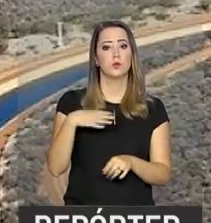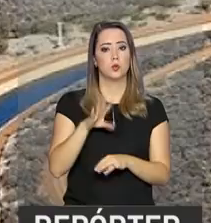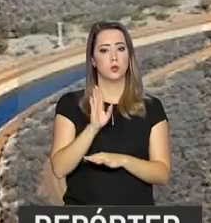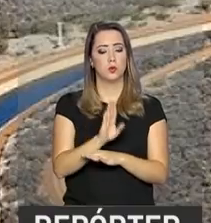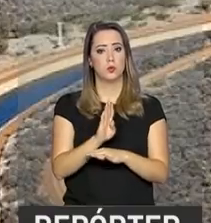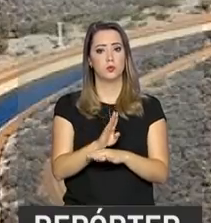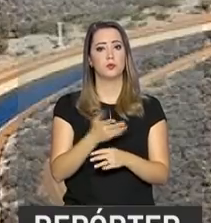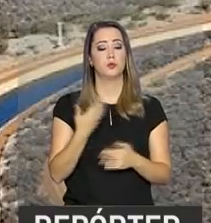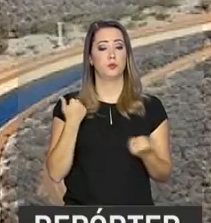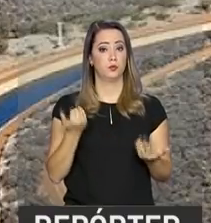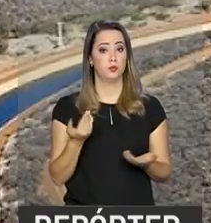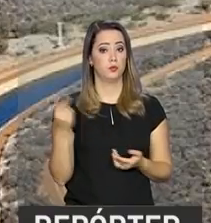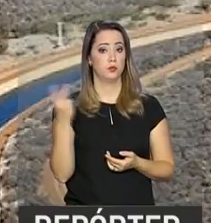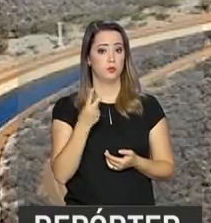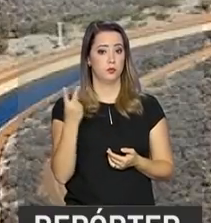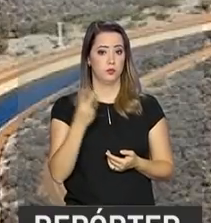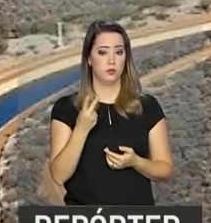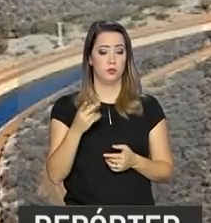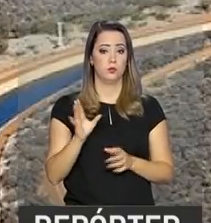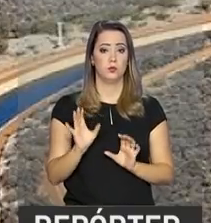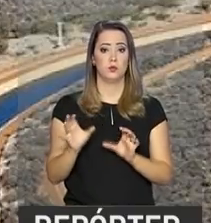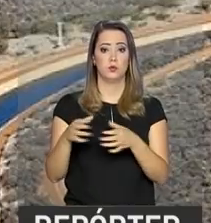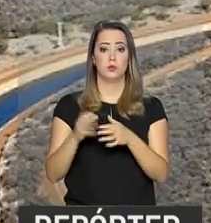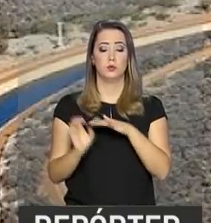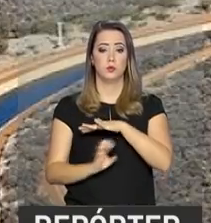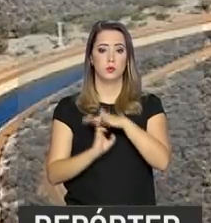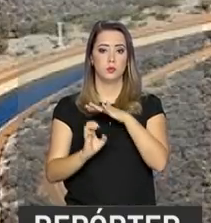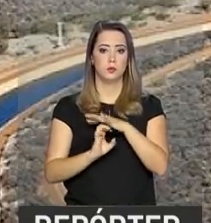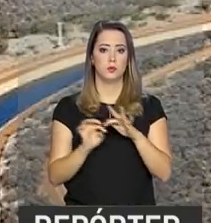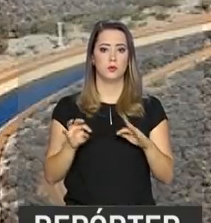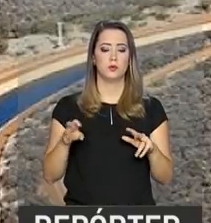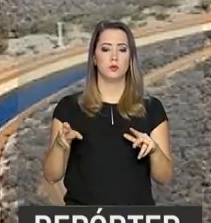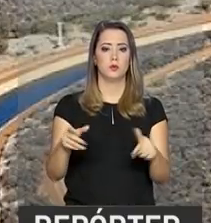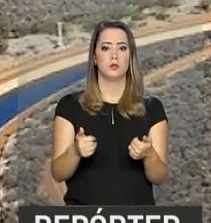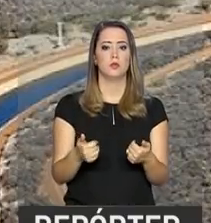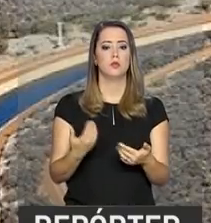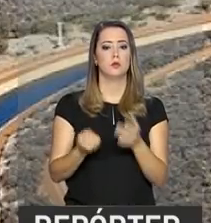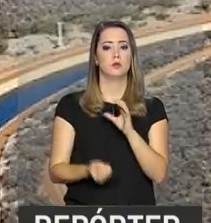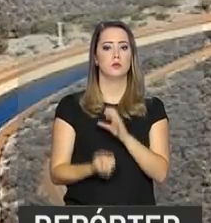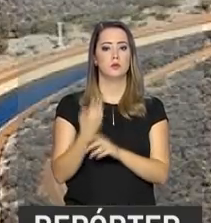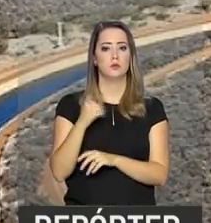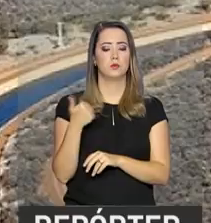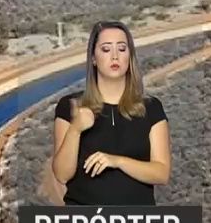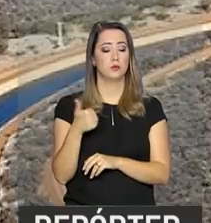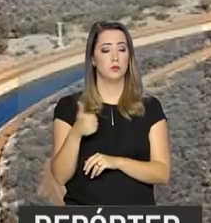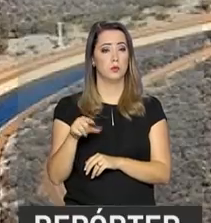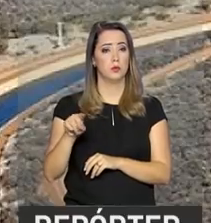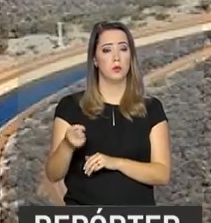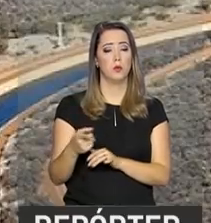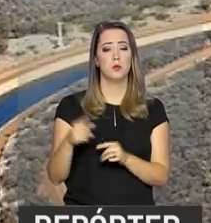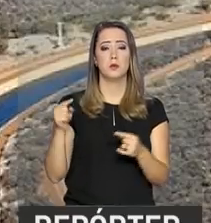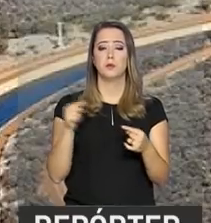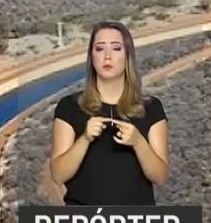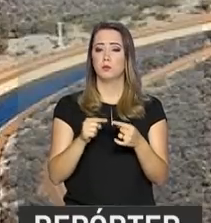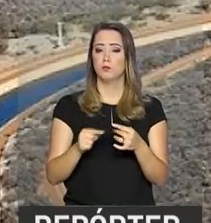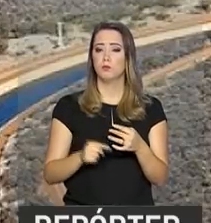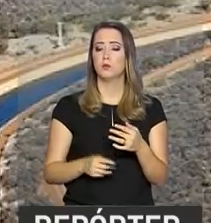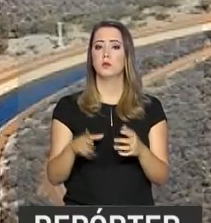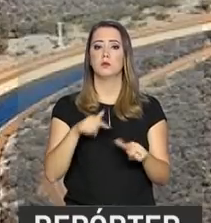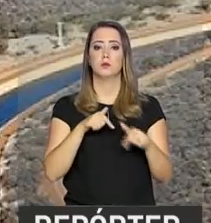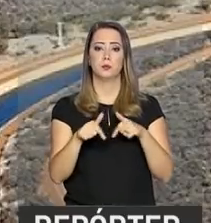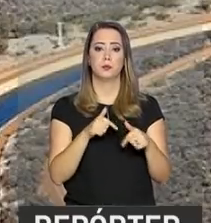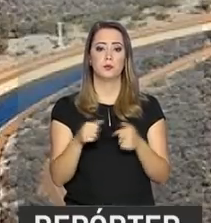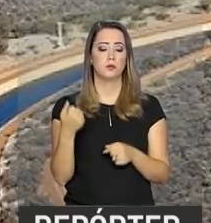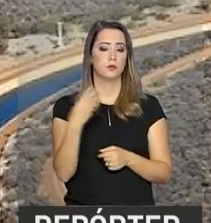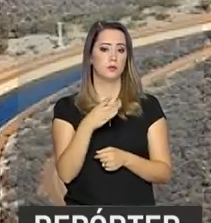beneficiados a segunda é destinada a empresas ao todo devem ser gerados mais de 11 mil empregos diretos e 14